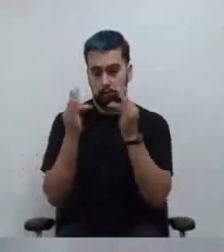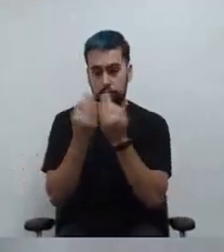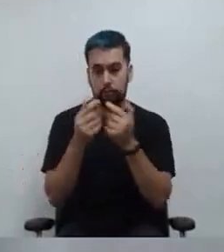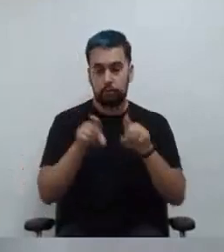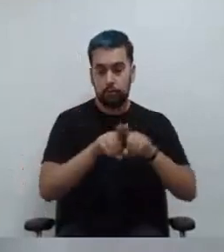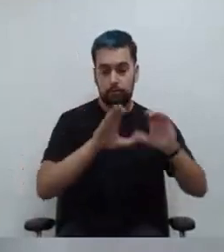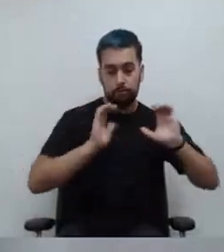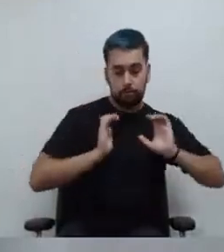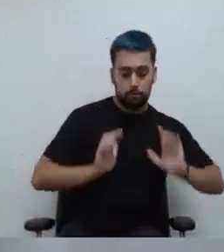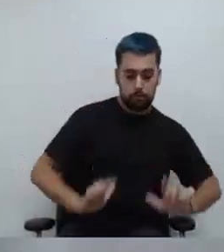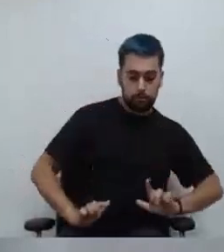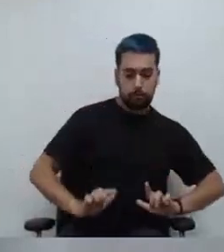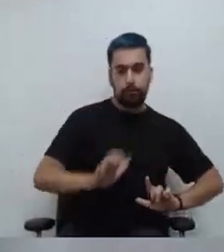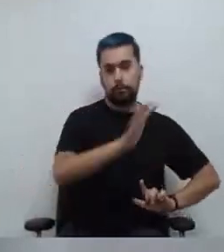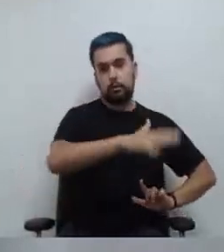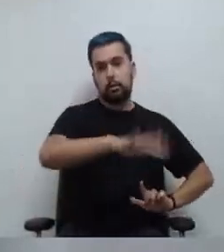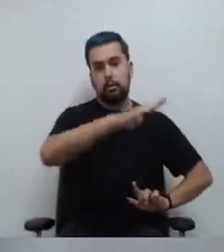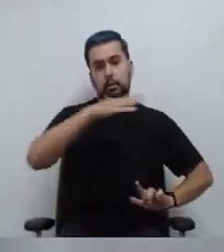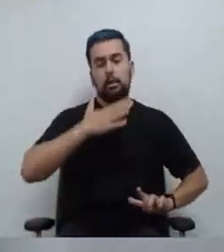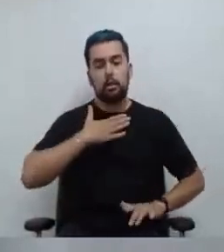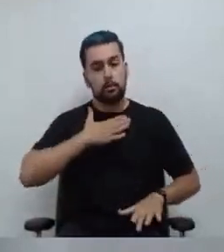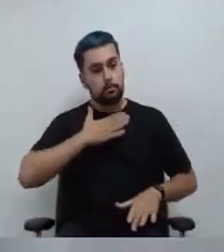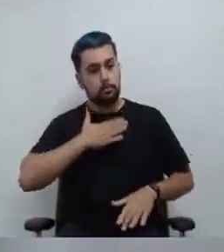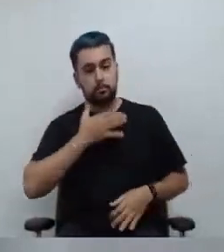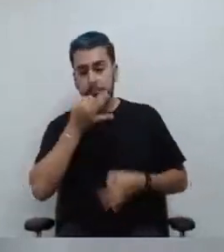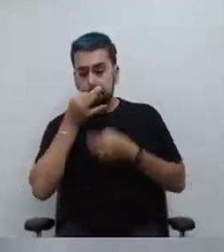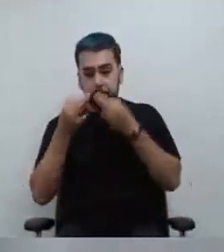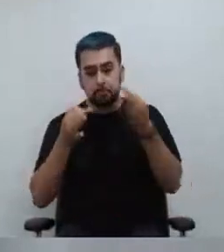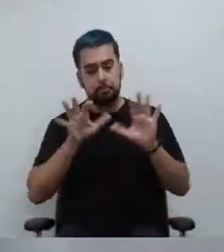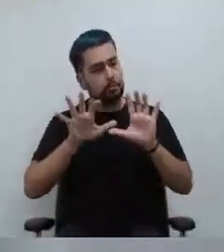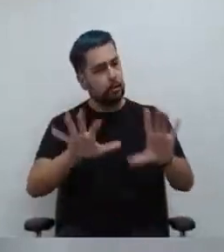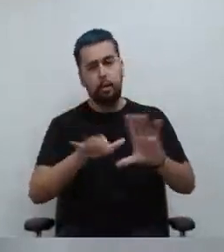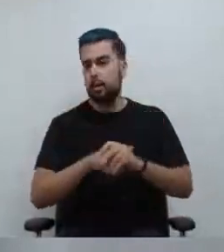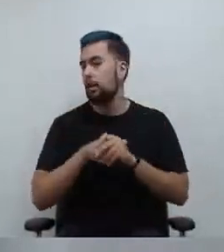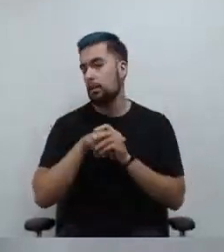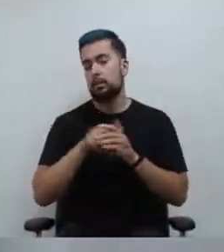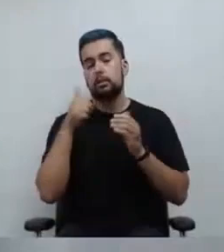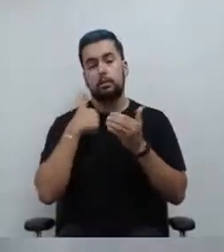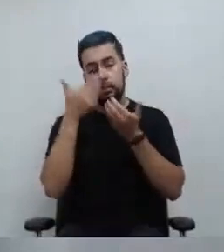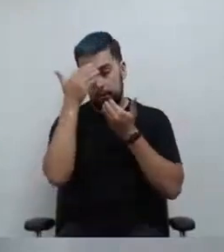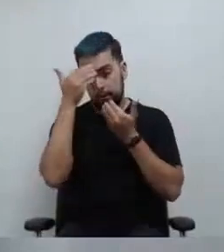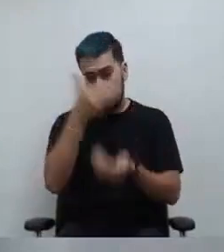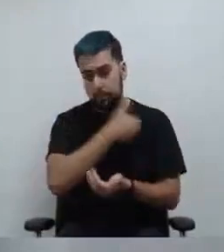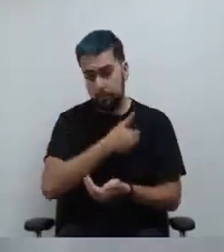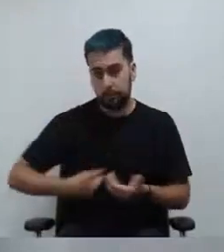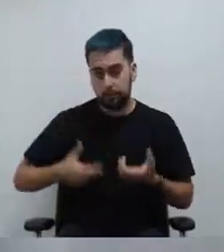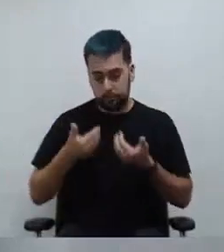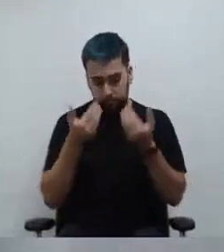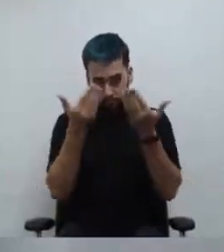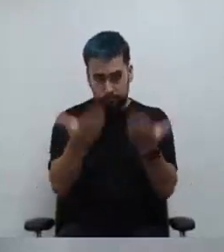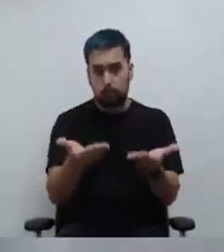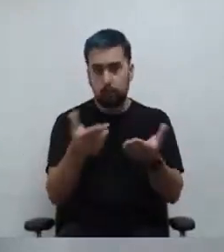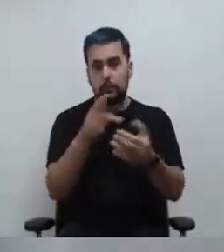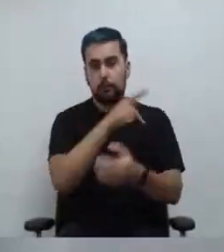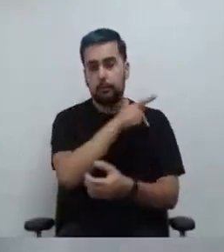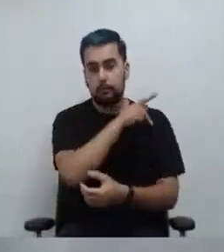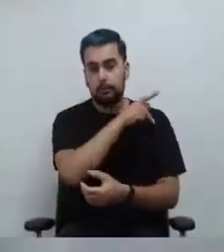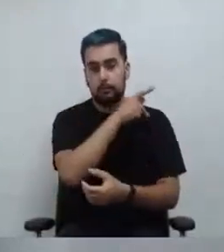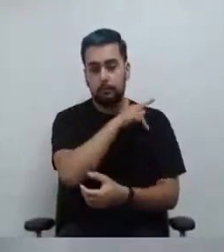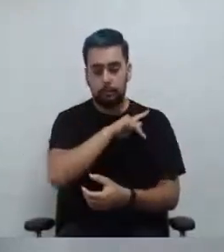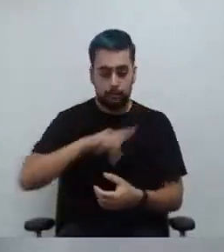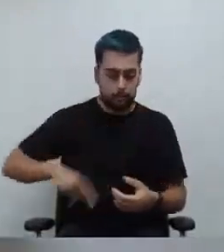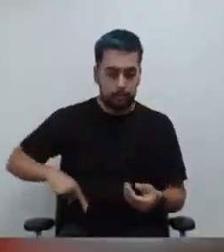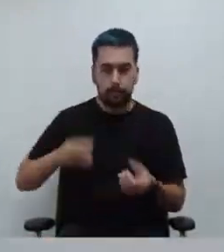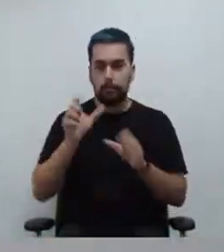área civil. As minhas contribuições, presidente, eram essas. Eu agradeço, devolvo a palavra e aguardo a ordem do